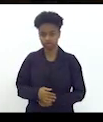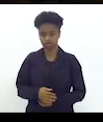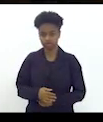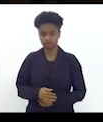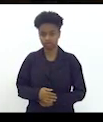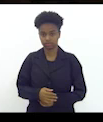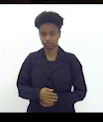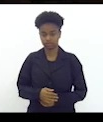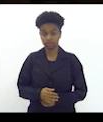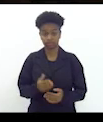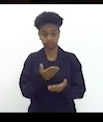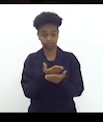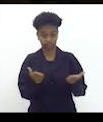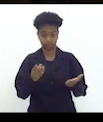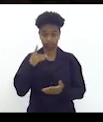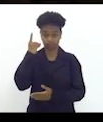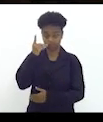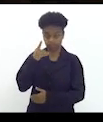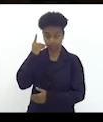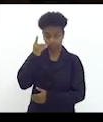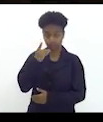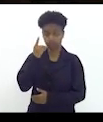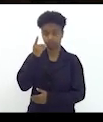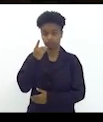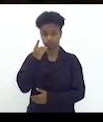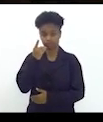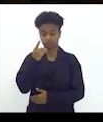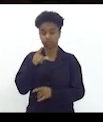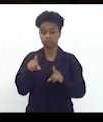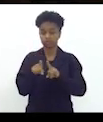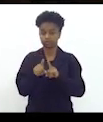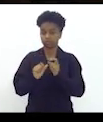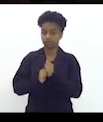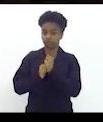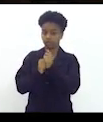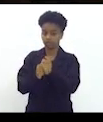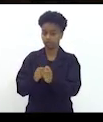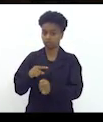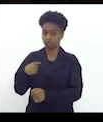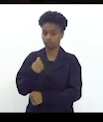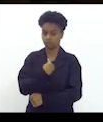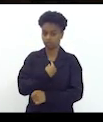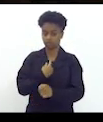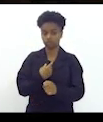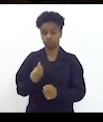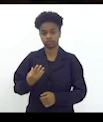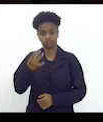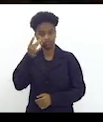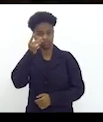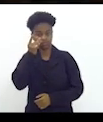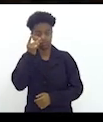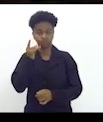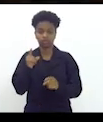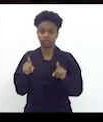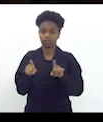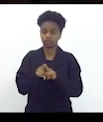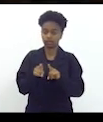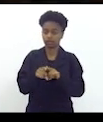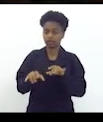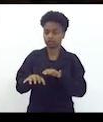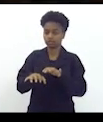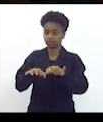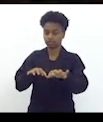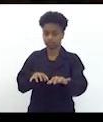senhoras e senhores deputados que nos acompanham de forma presencial ou